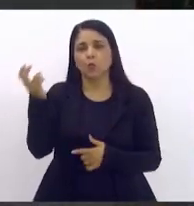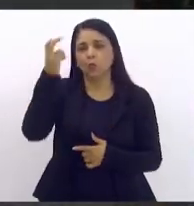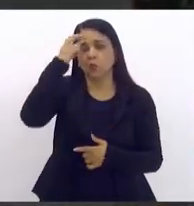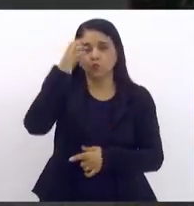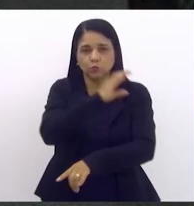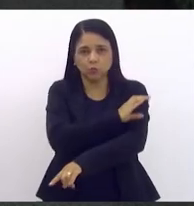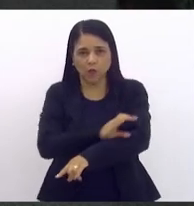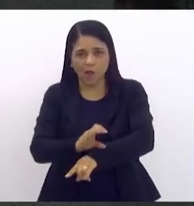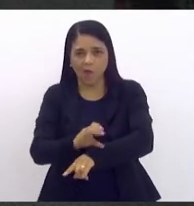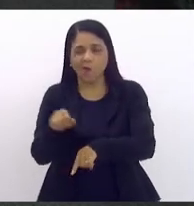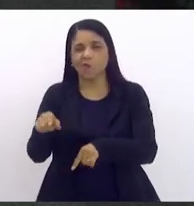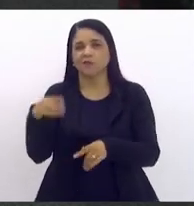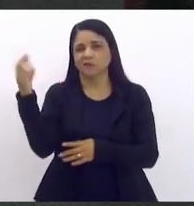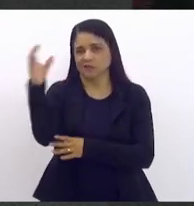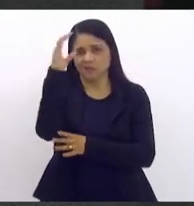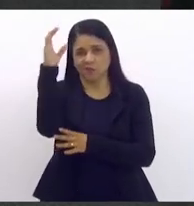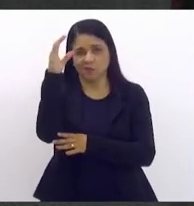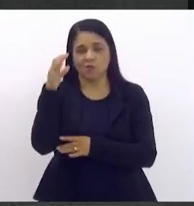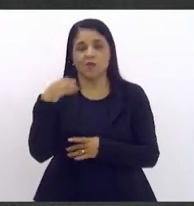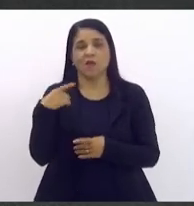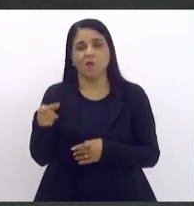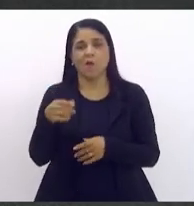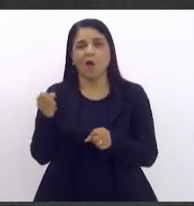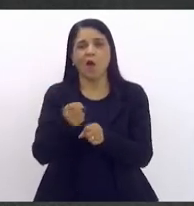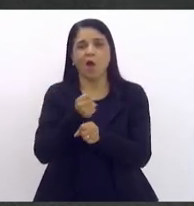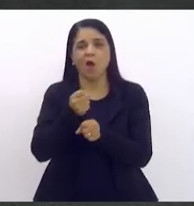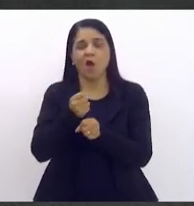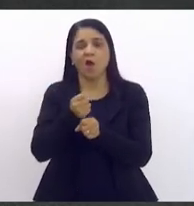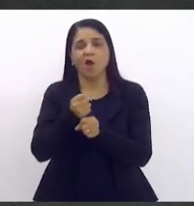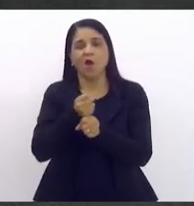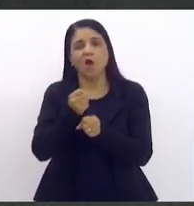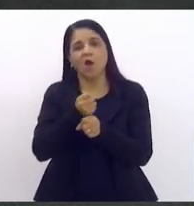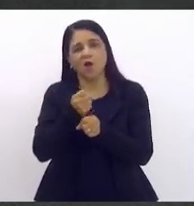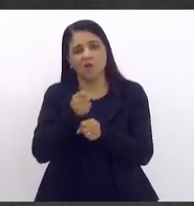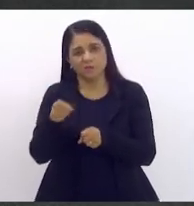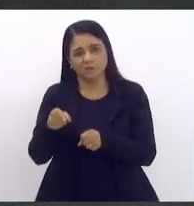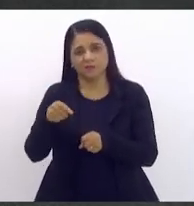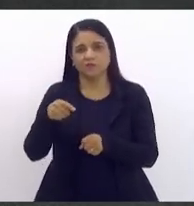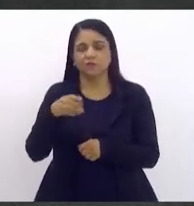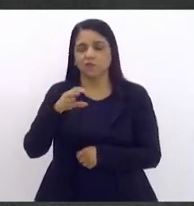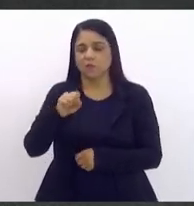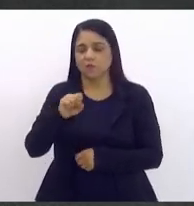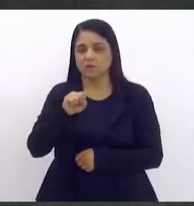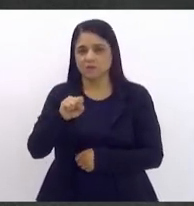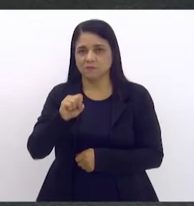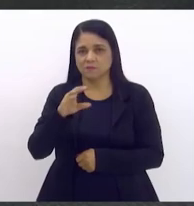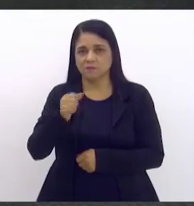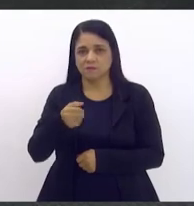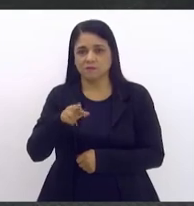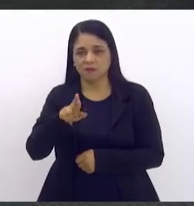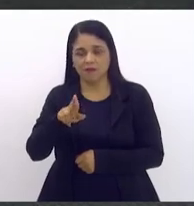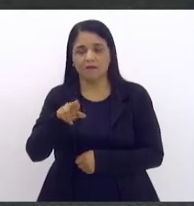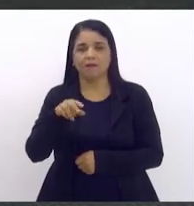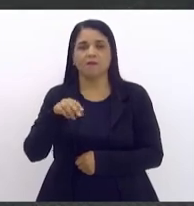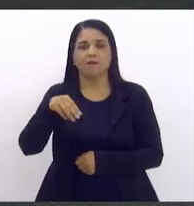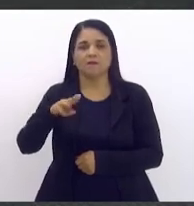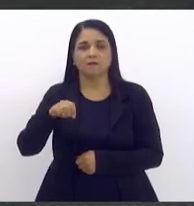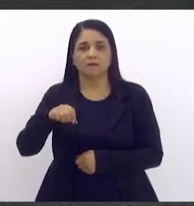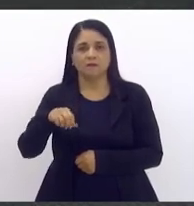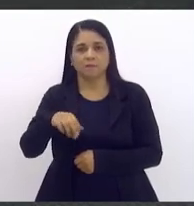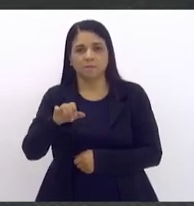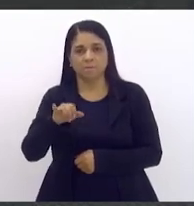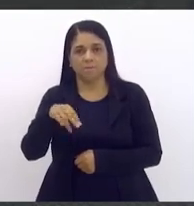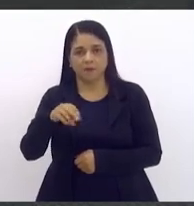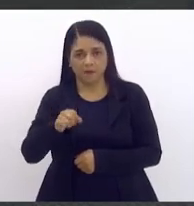Oscar Niemeyer. Toda a orla da cidade de Niterói possui vários equipamentos, como teatro, o